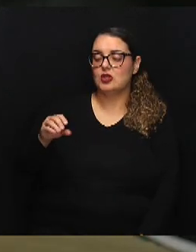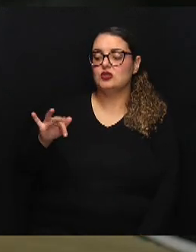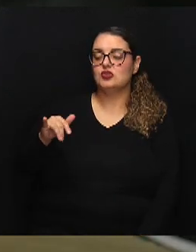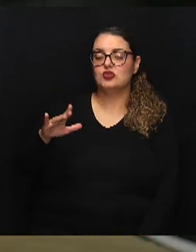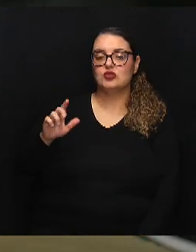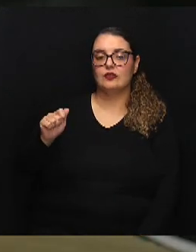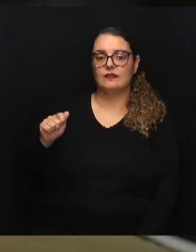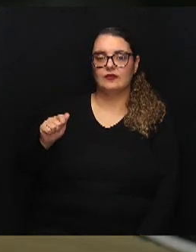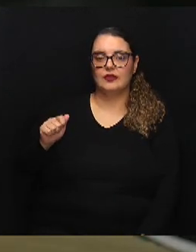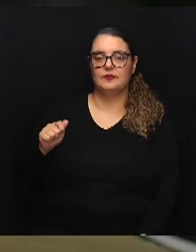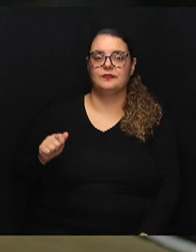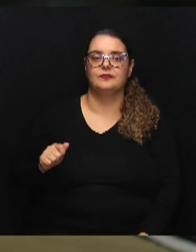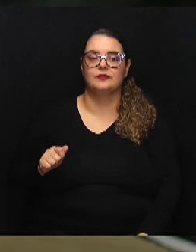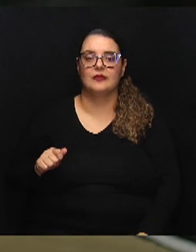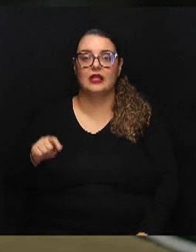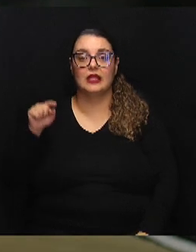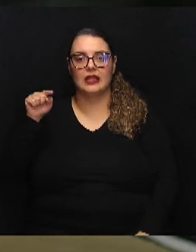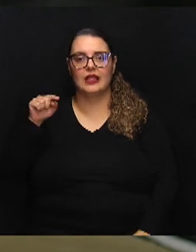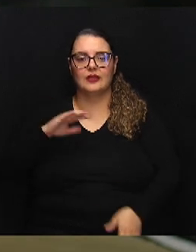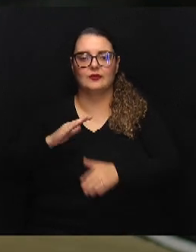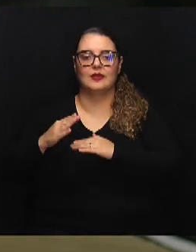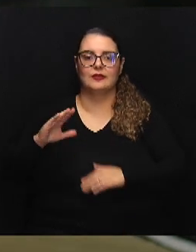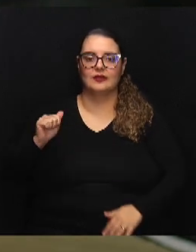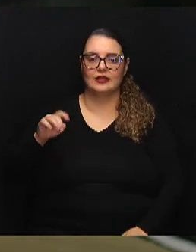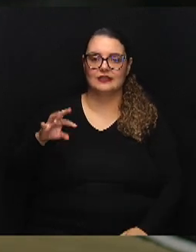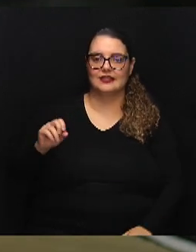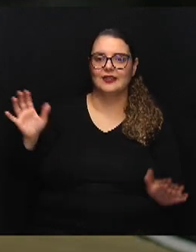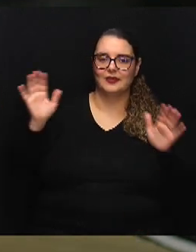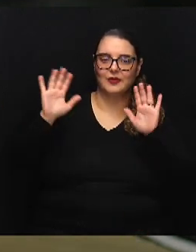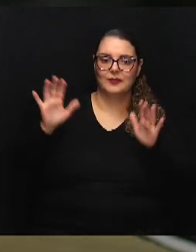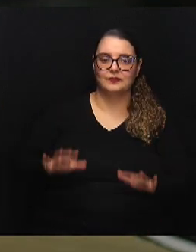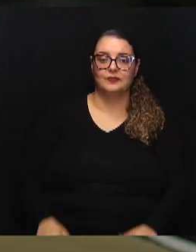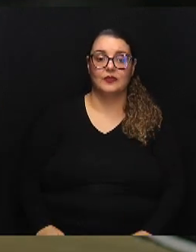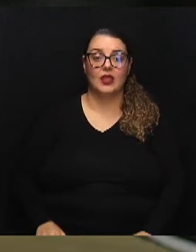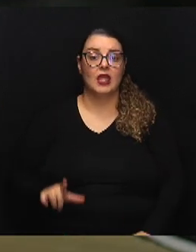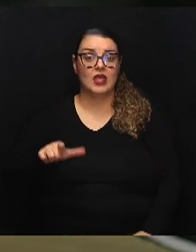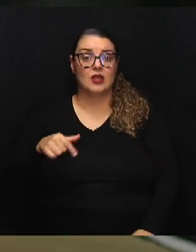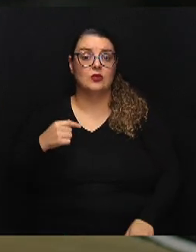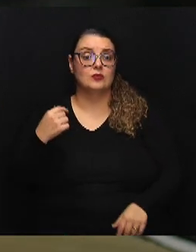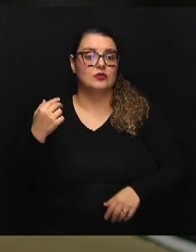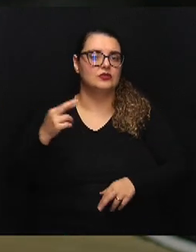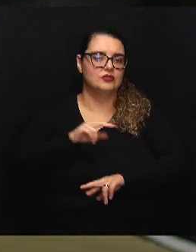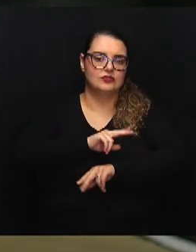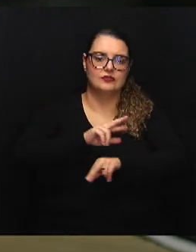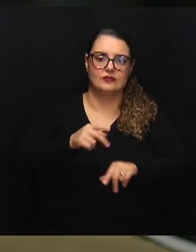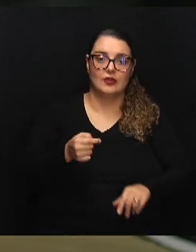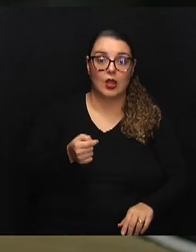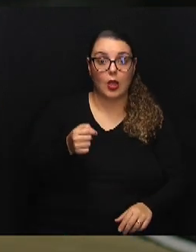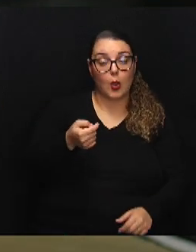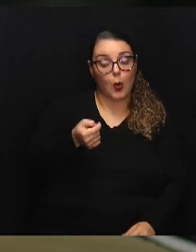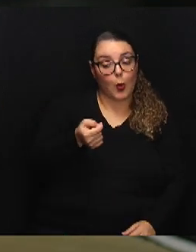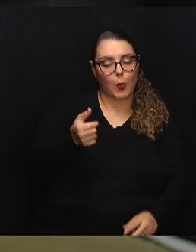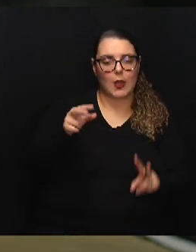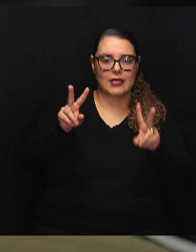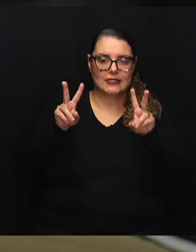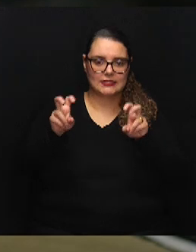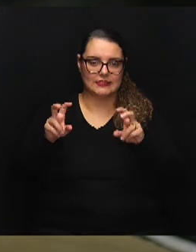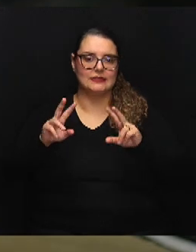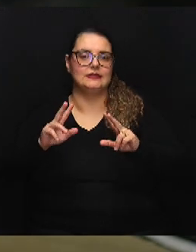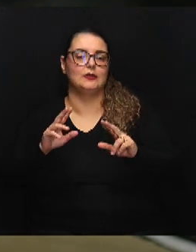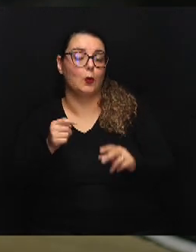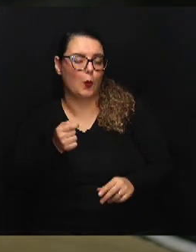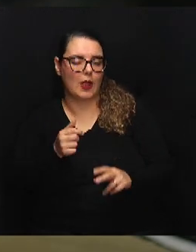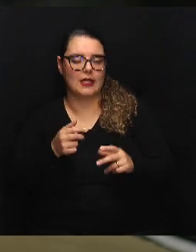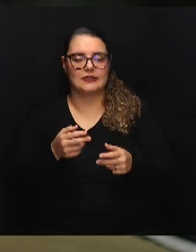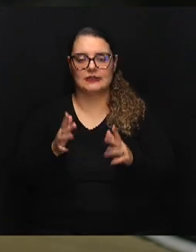terça-feira. A Sofia do Castelo. Oi, Sofia, tudo bem? Olha só, depois de vários quase namoros que não deram